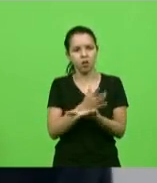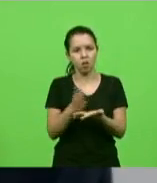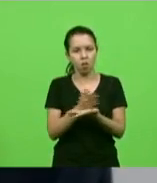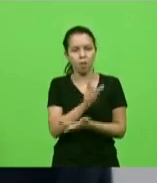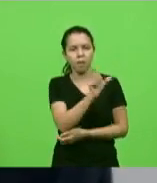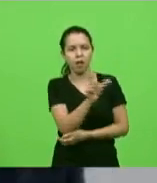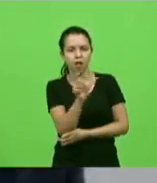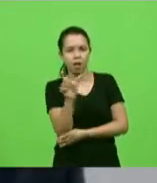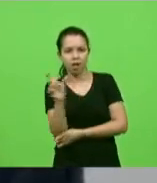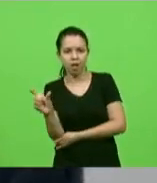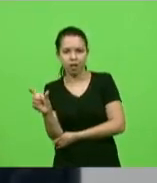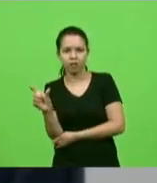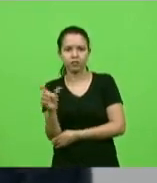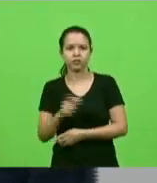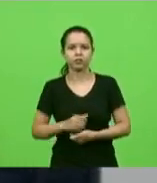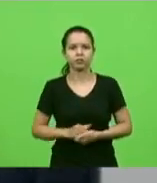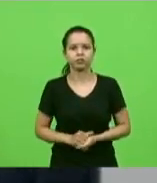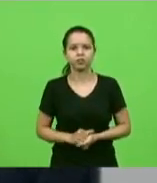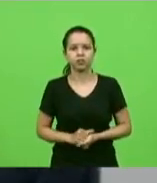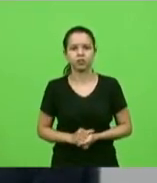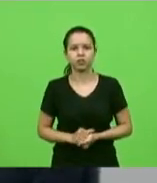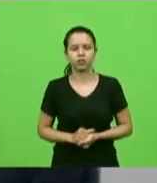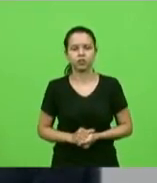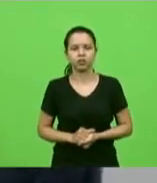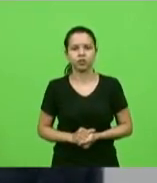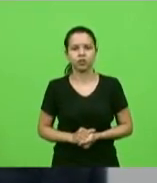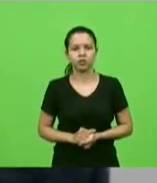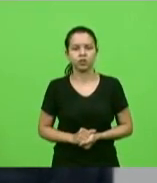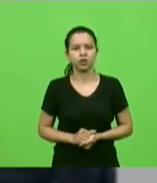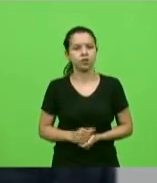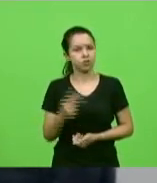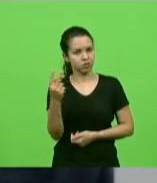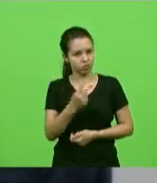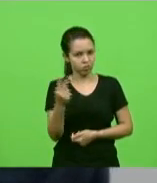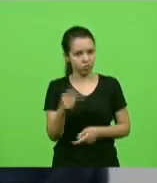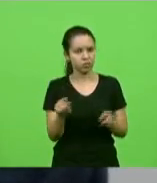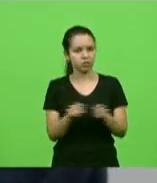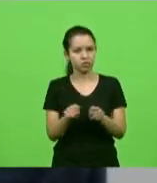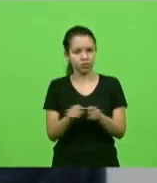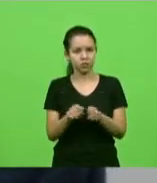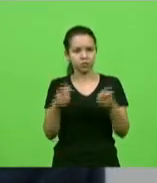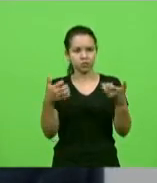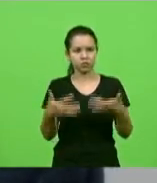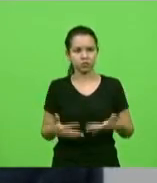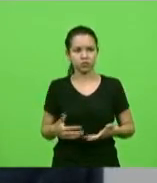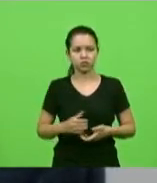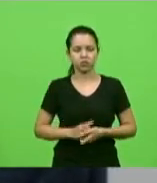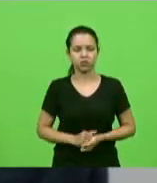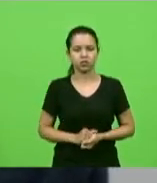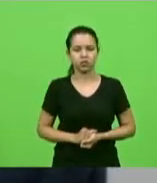palavras-chave. Trato, pois, da segunda evidência.